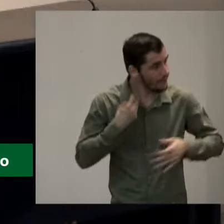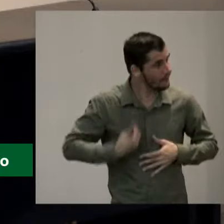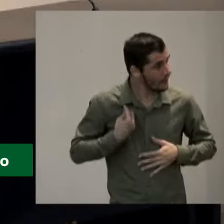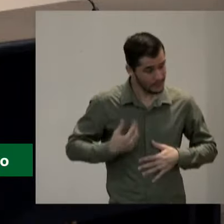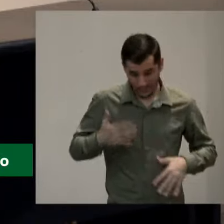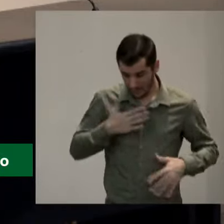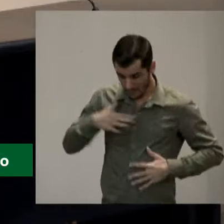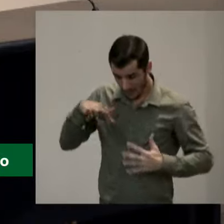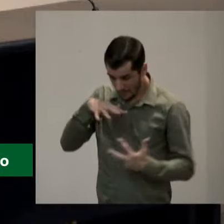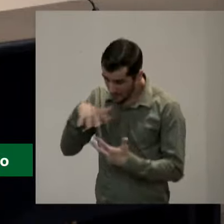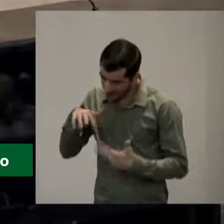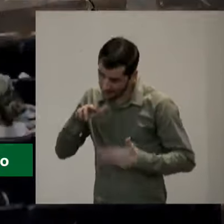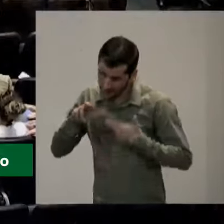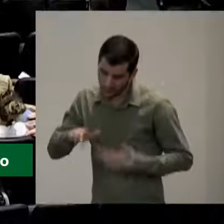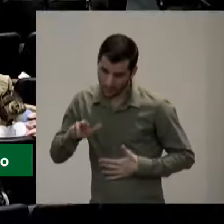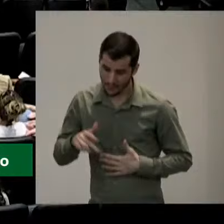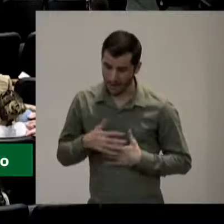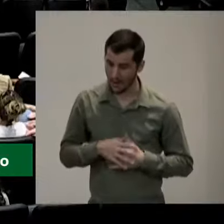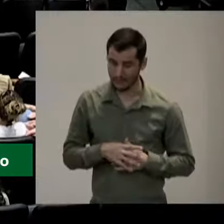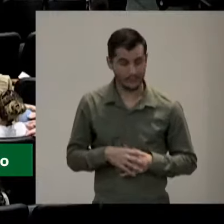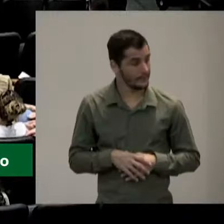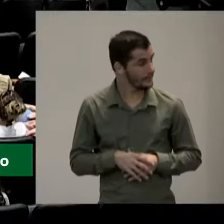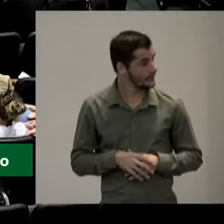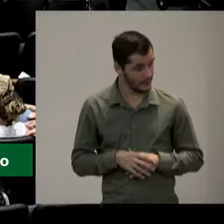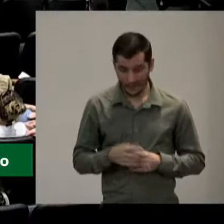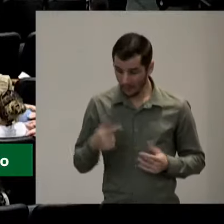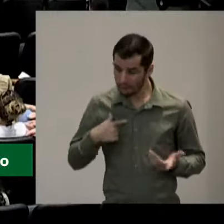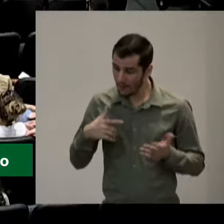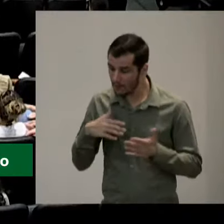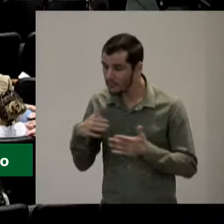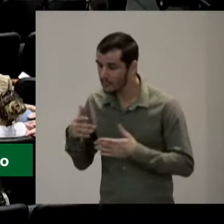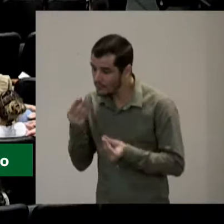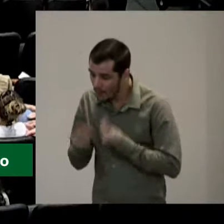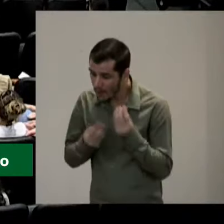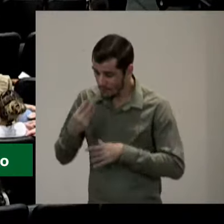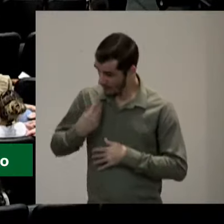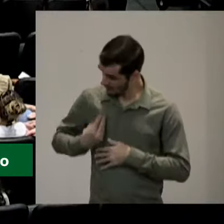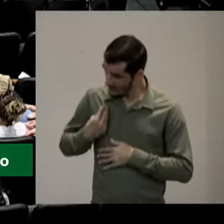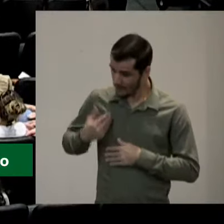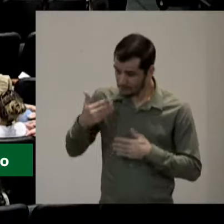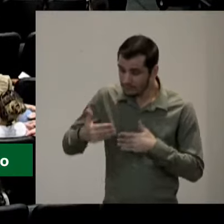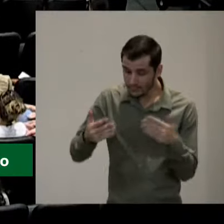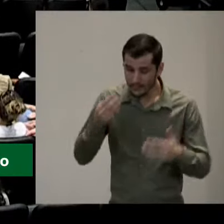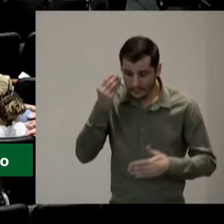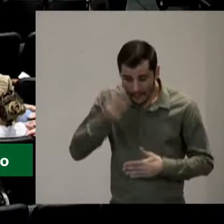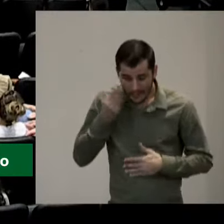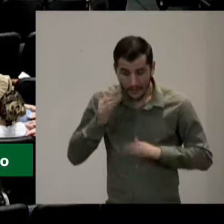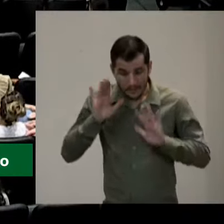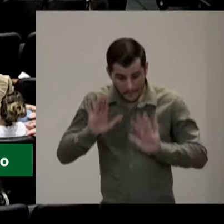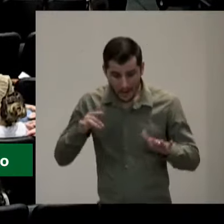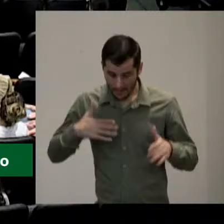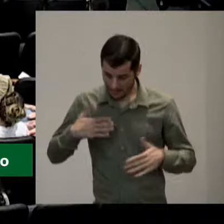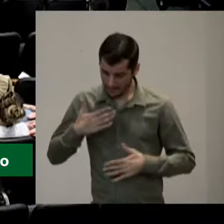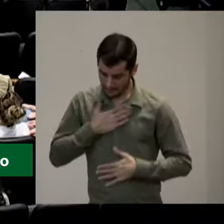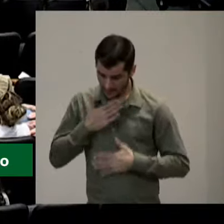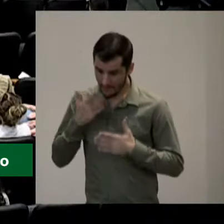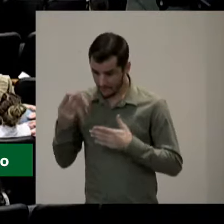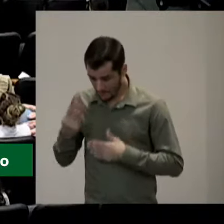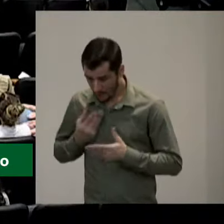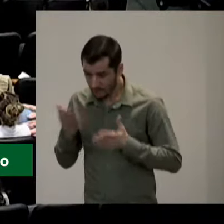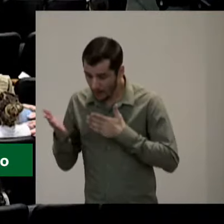não. Eu só tenho direitos. Eu tenho direitos. Mas a mim não está acessível. E o que eu